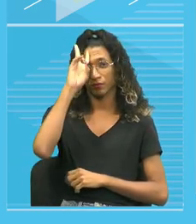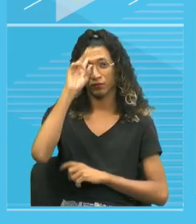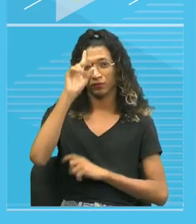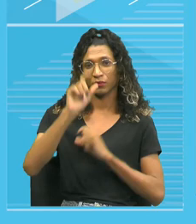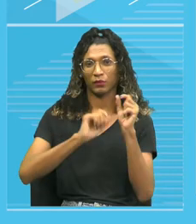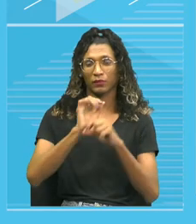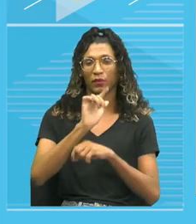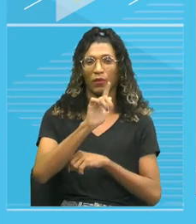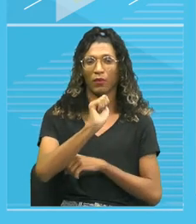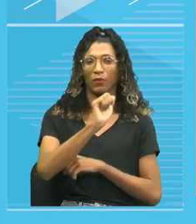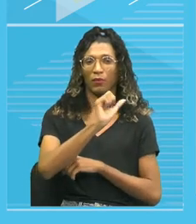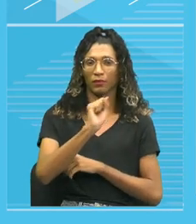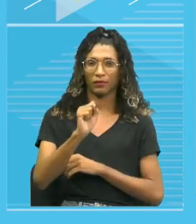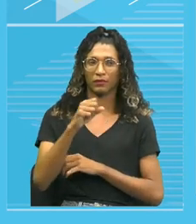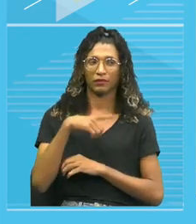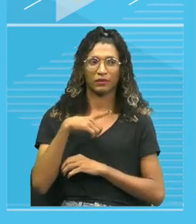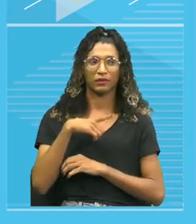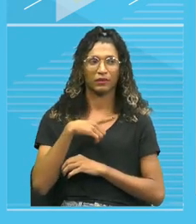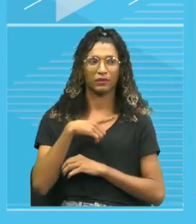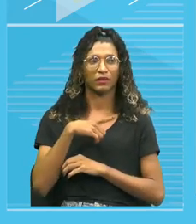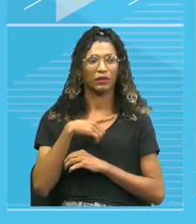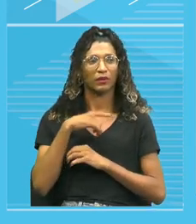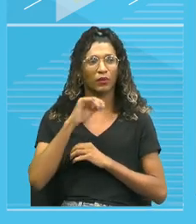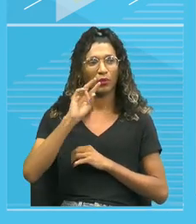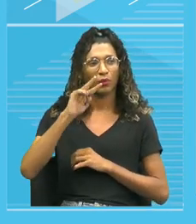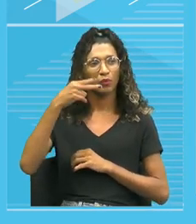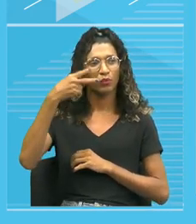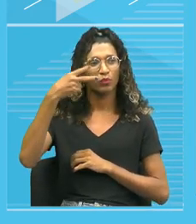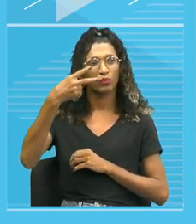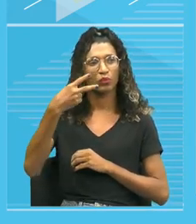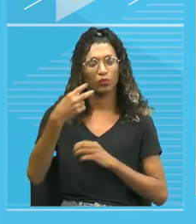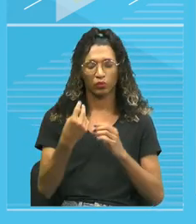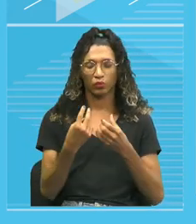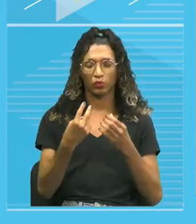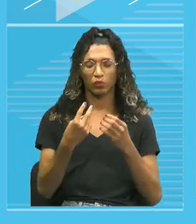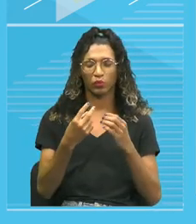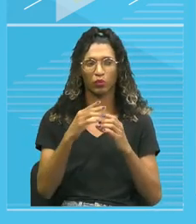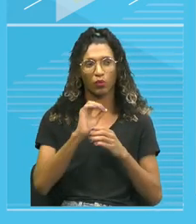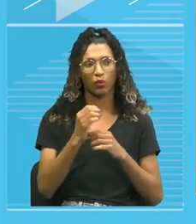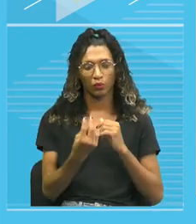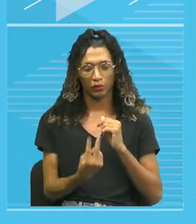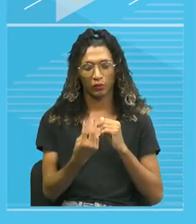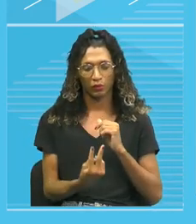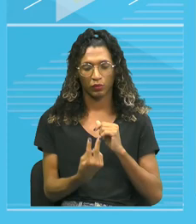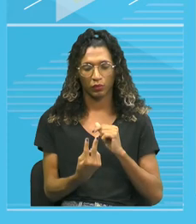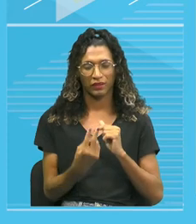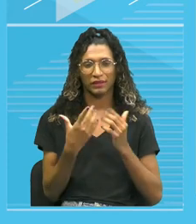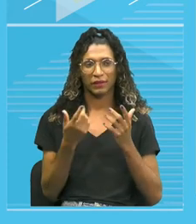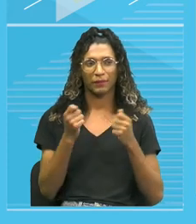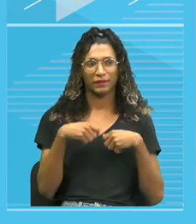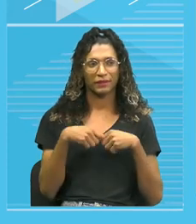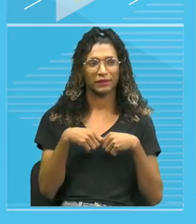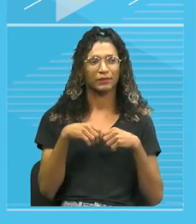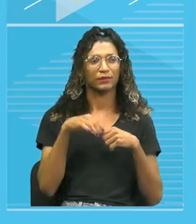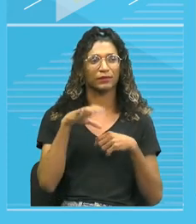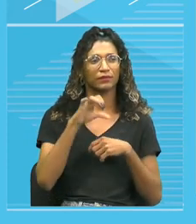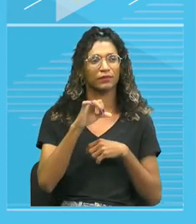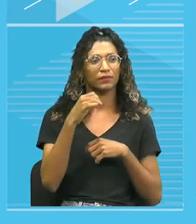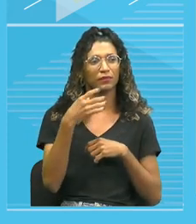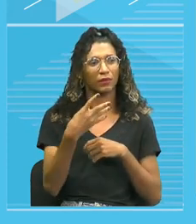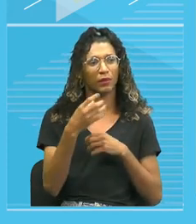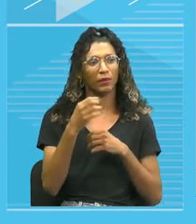o gás carbônico tem um coeficiente 2 ali então a gente tem que multiplicar o 94.1 x 2 que vai